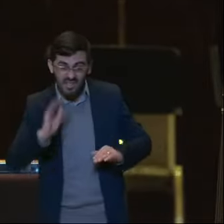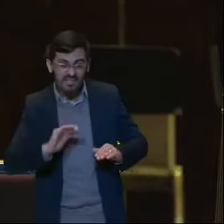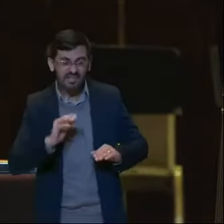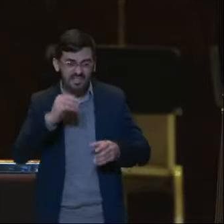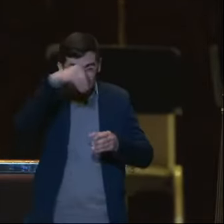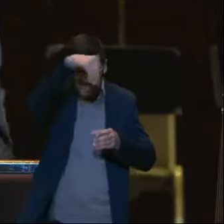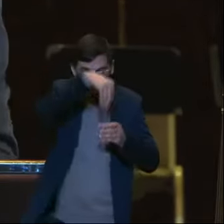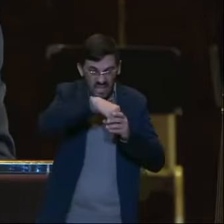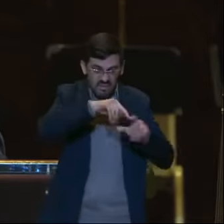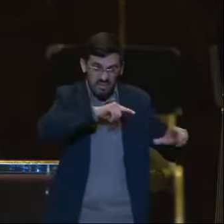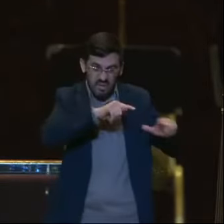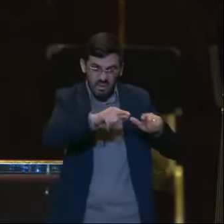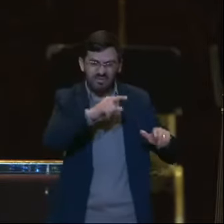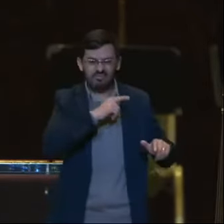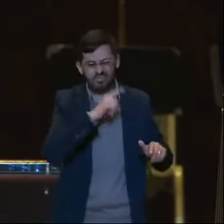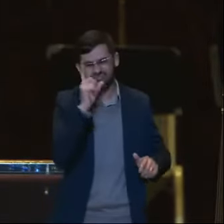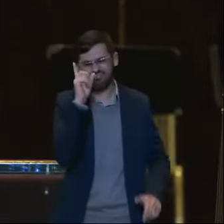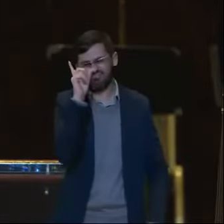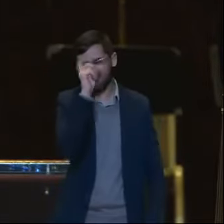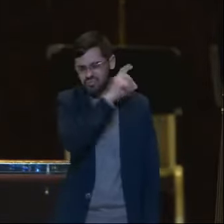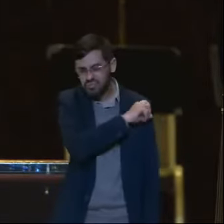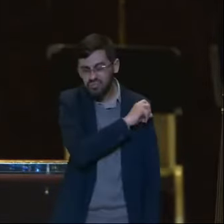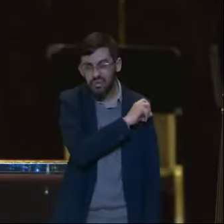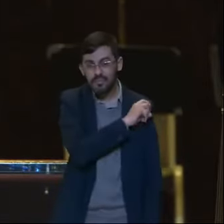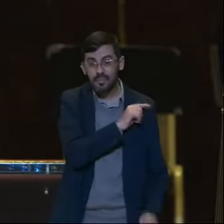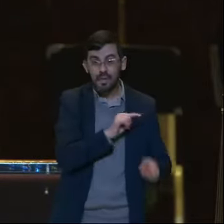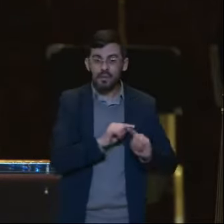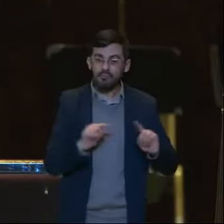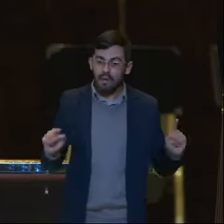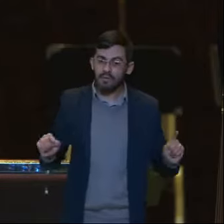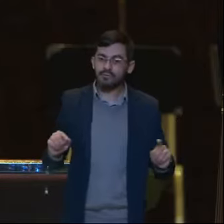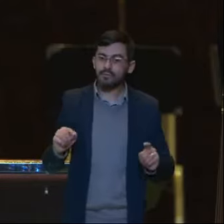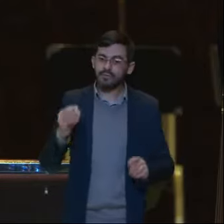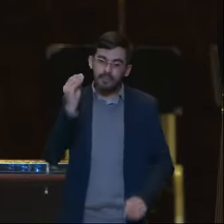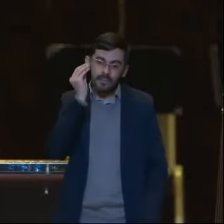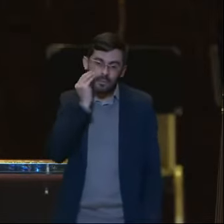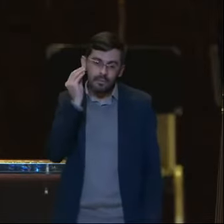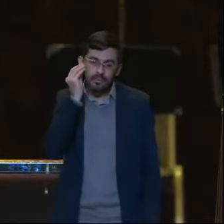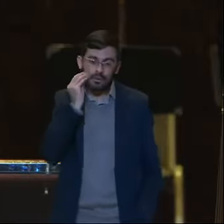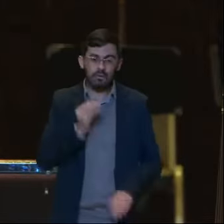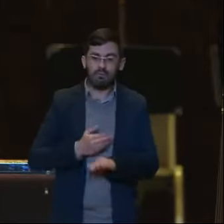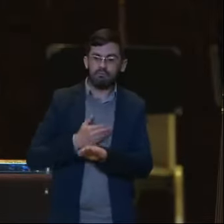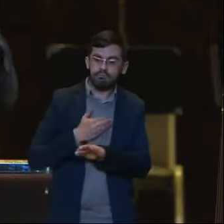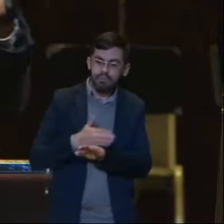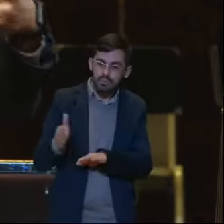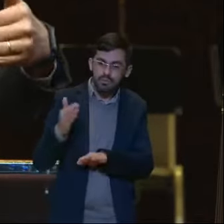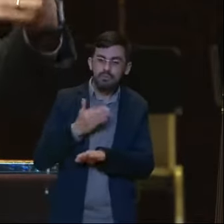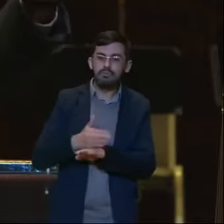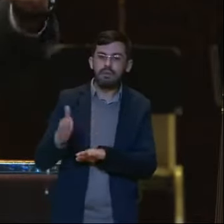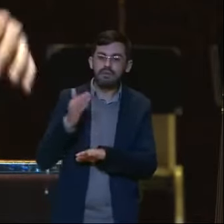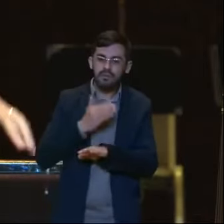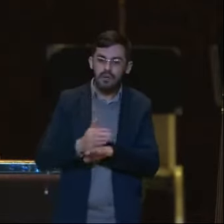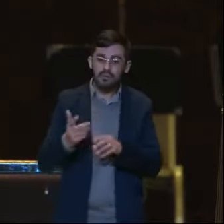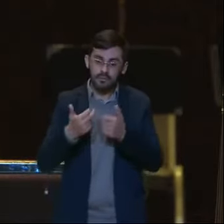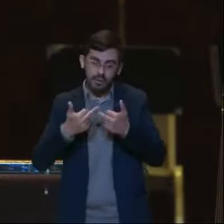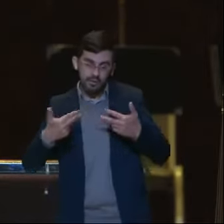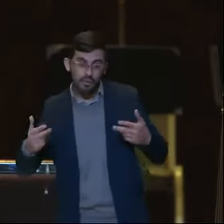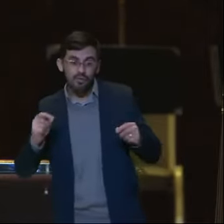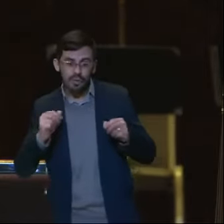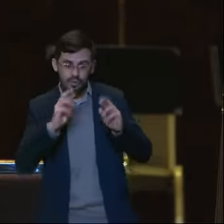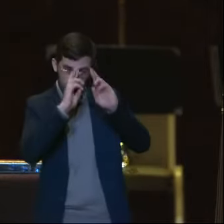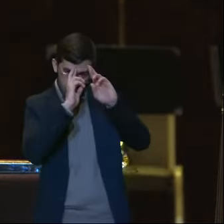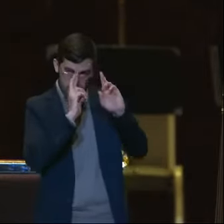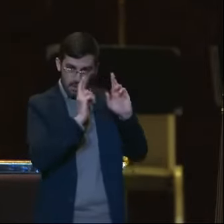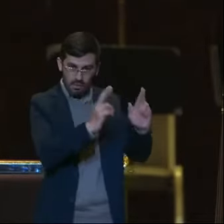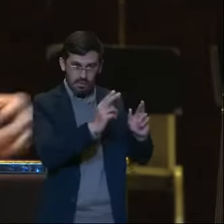ali, de tanta dificuldade. E quando você busca viver os valores da transparência, da honestidade, do amor, do respeito ao próximo